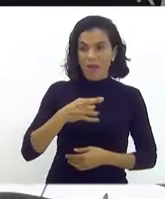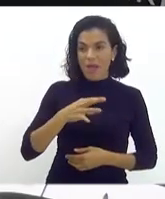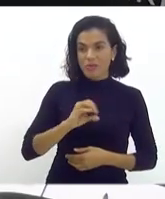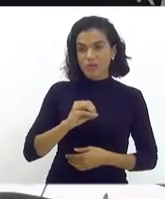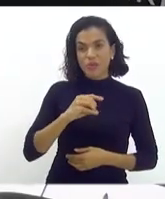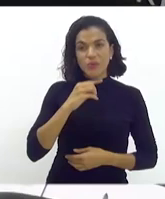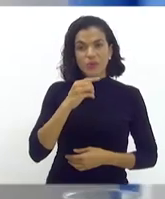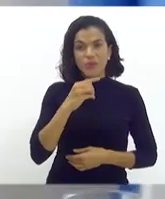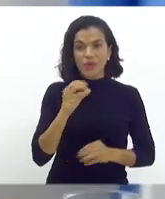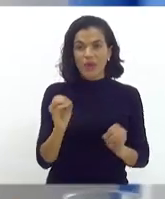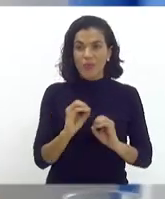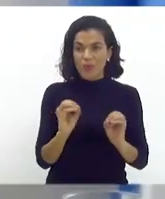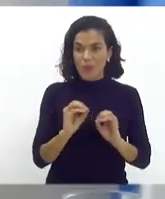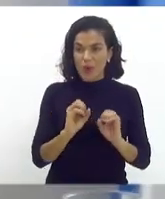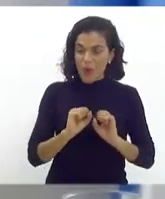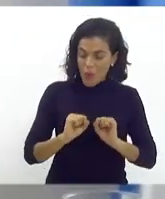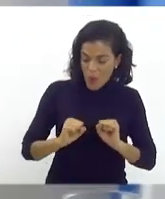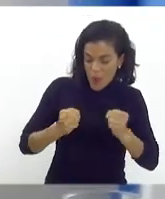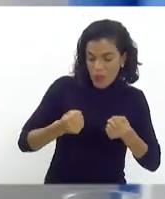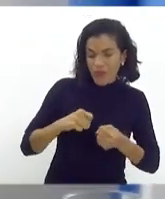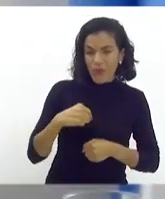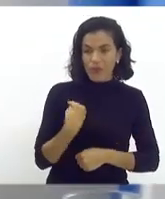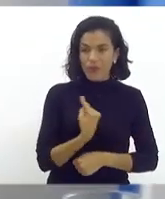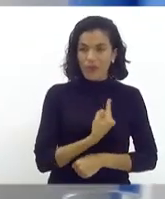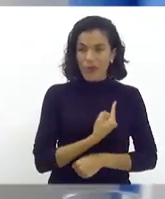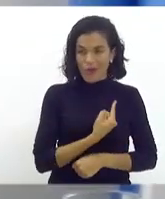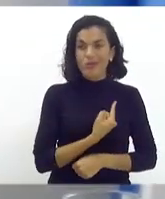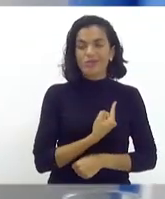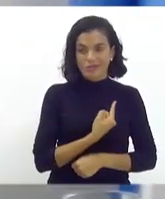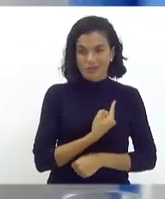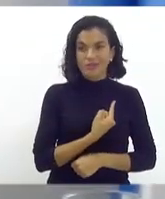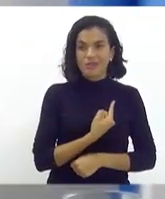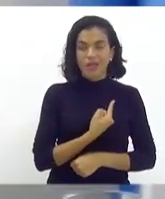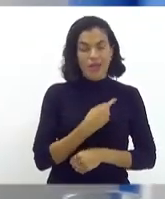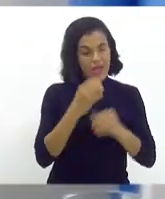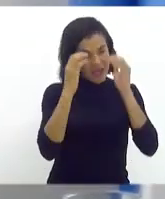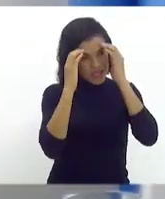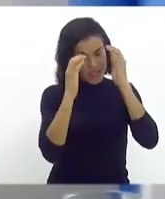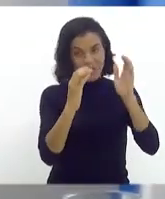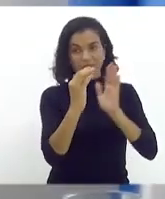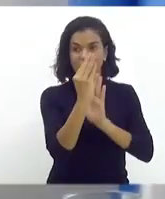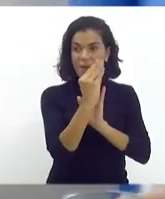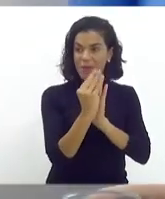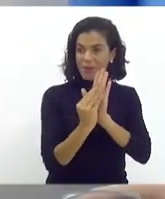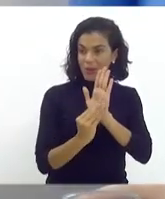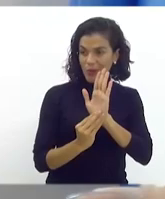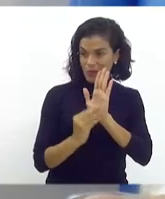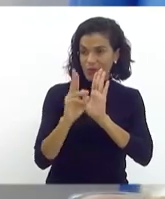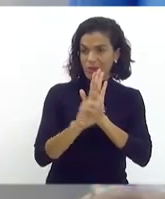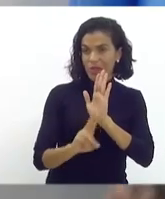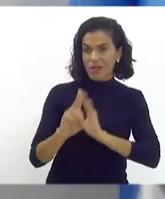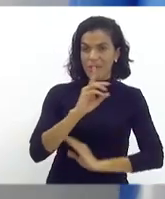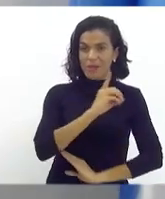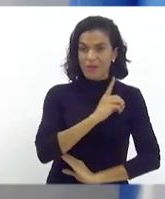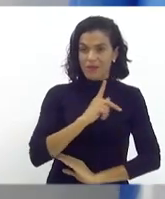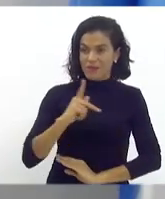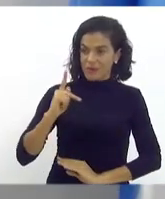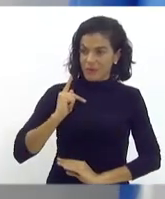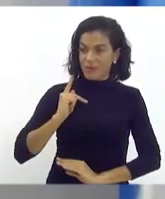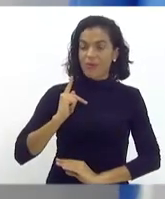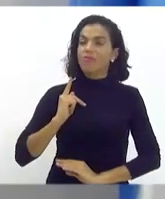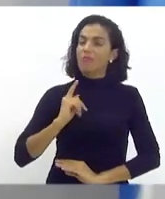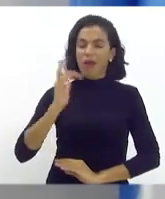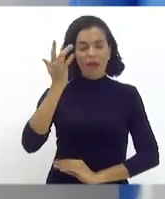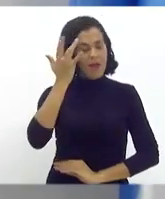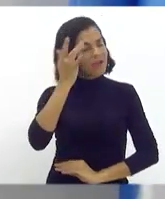de que o que o esforço que estamos aqui não só respeita a metodologia utilizada pela Defensoria Pública acho